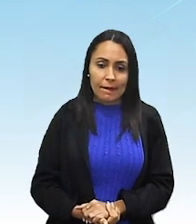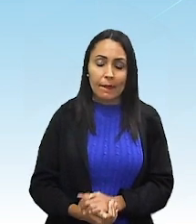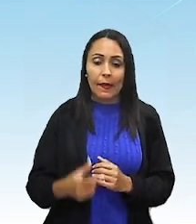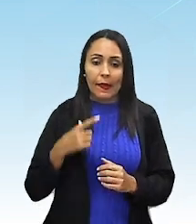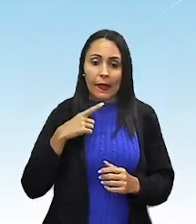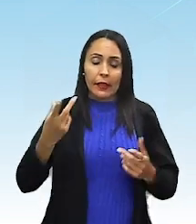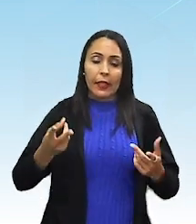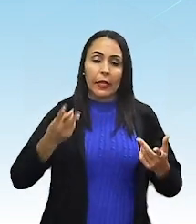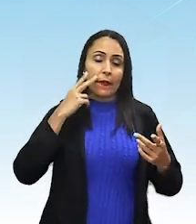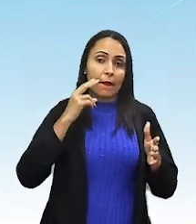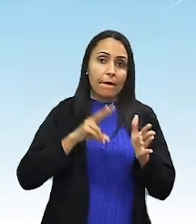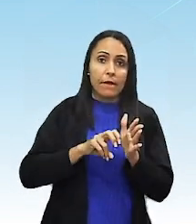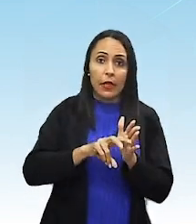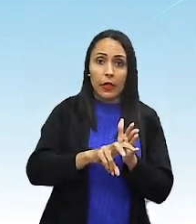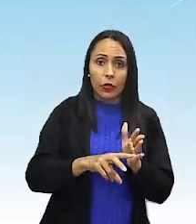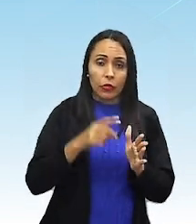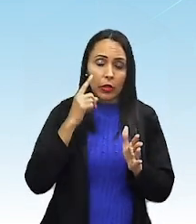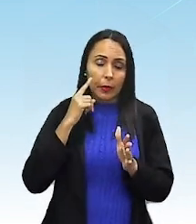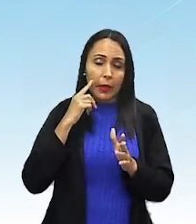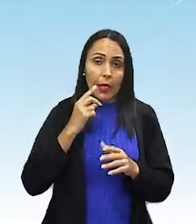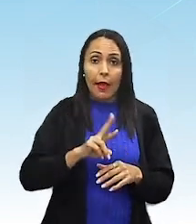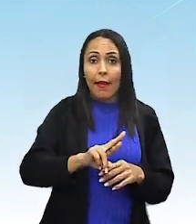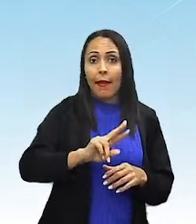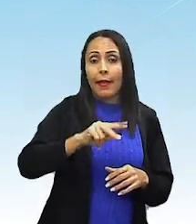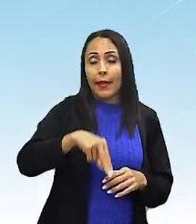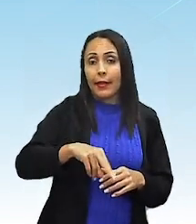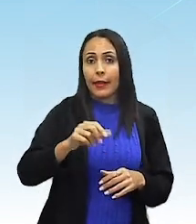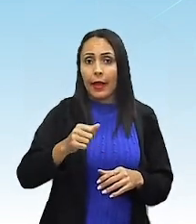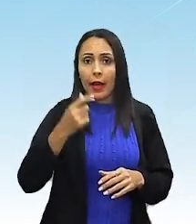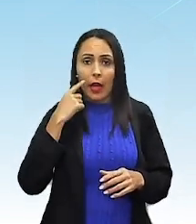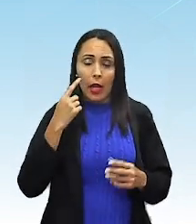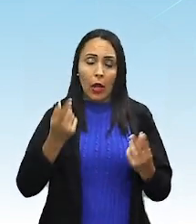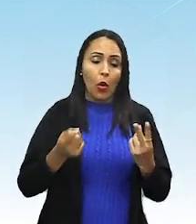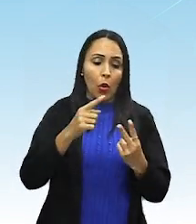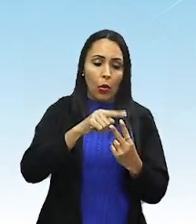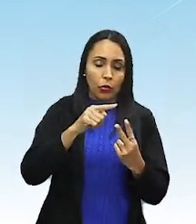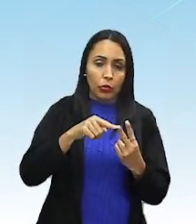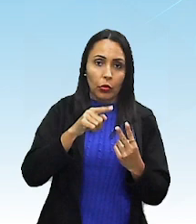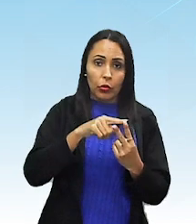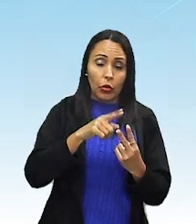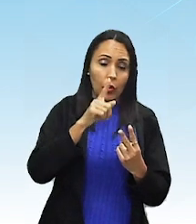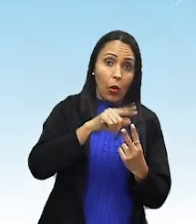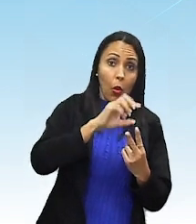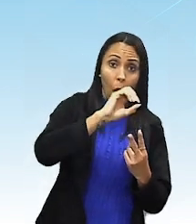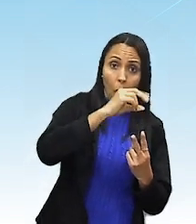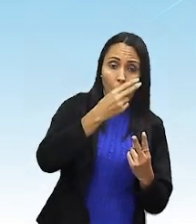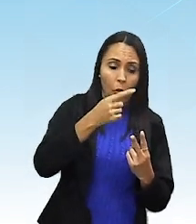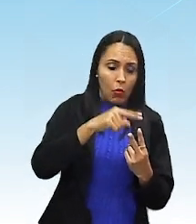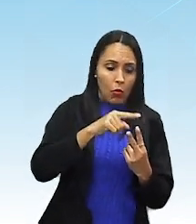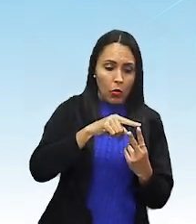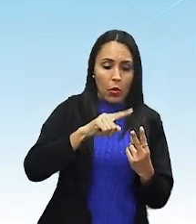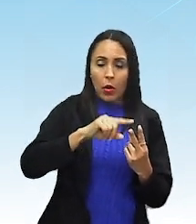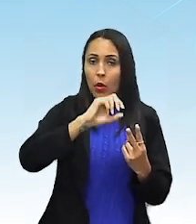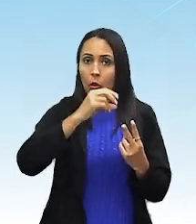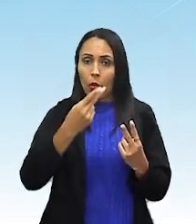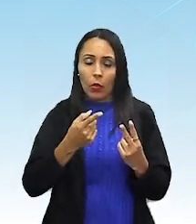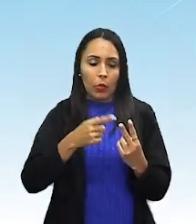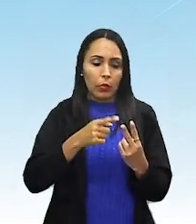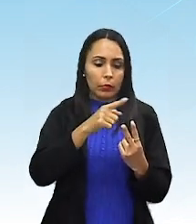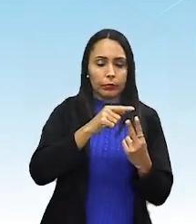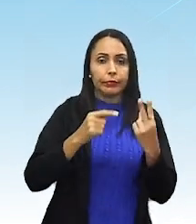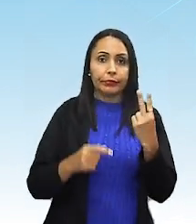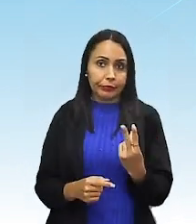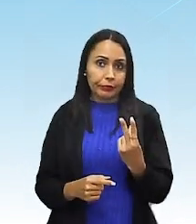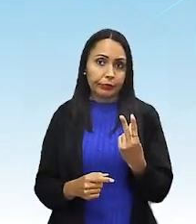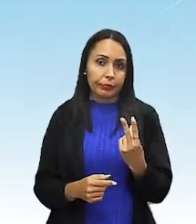tem como material genético, material genômico RNA. Então, o danado do vírus, ele vai ser ou de